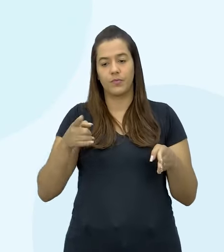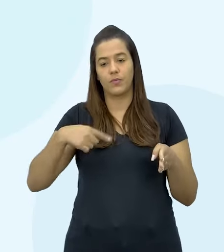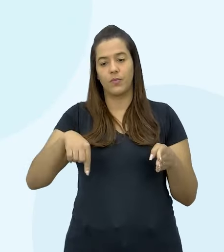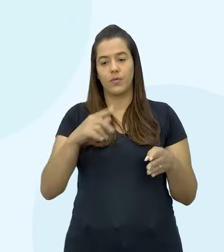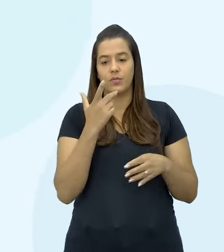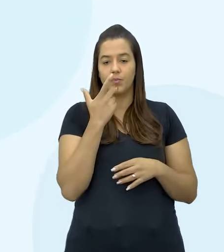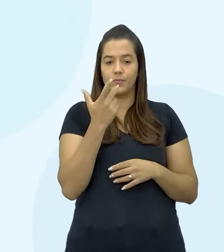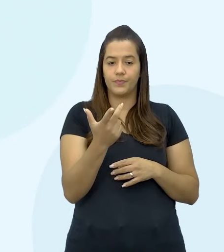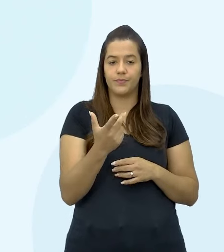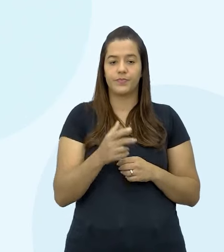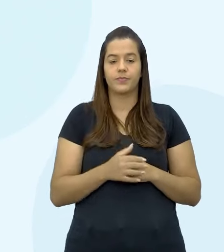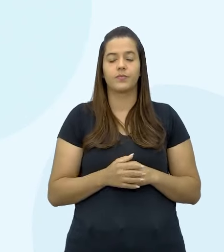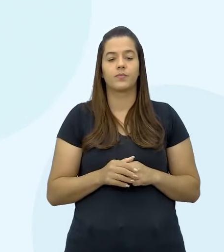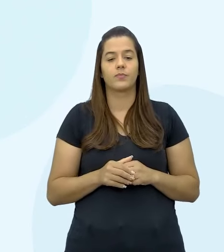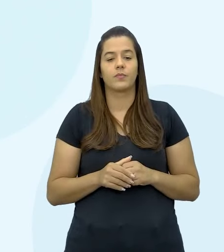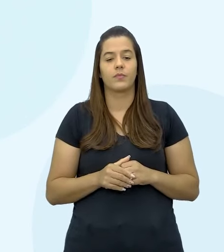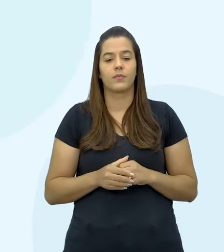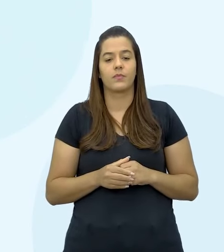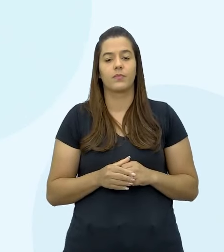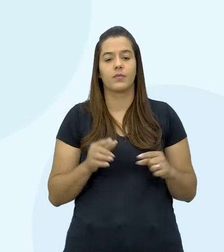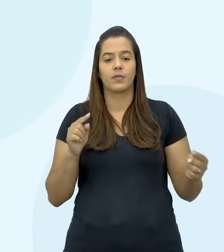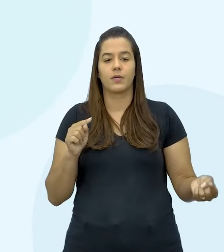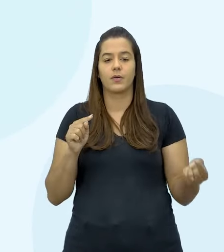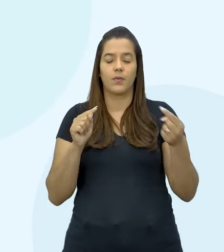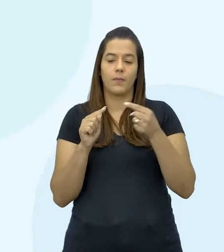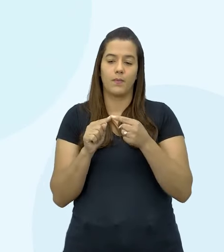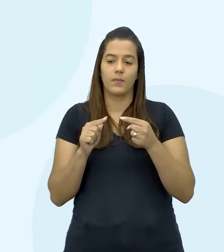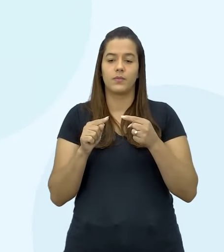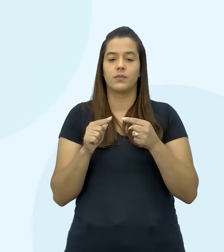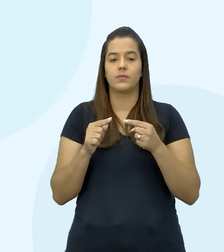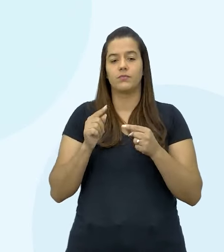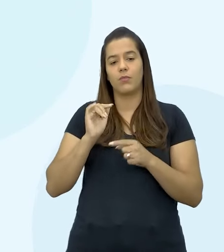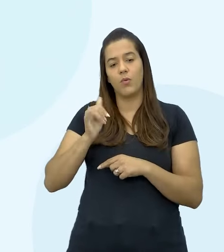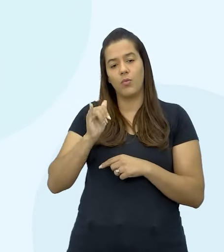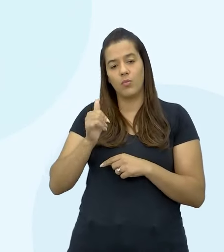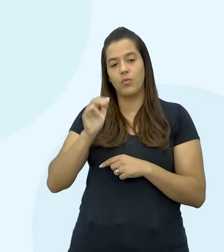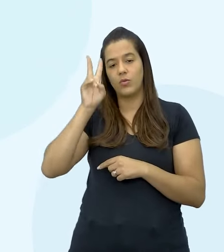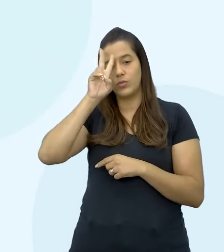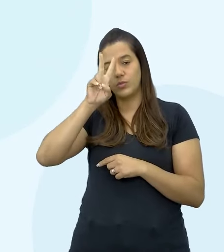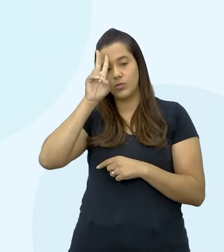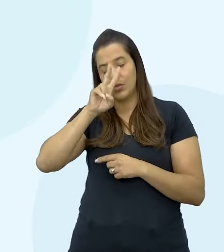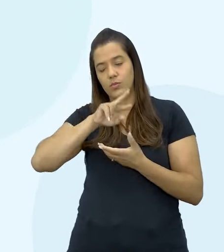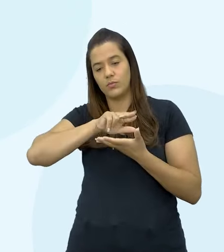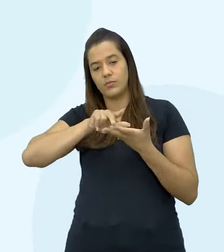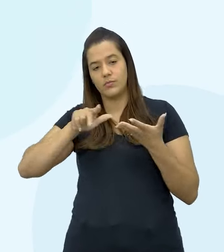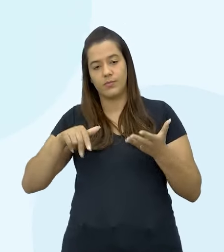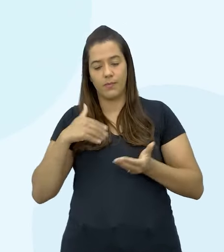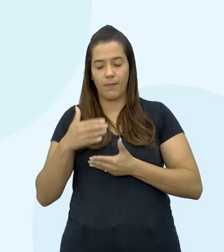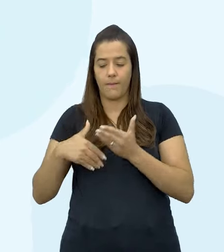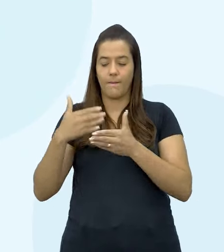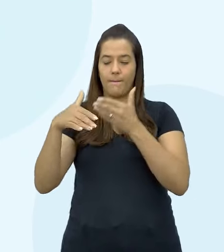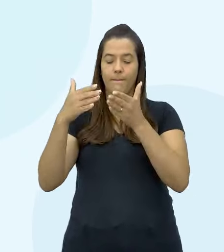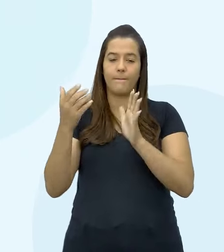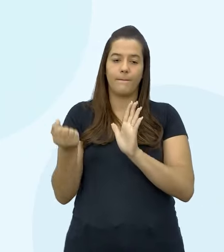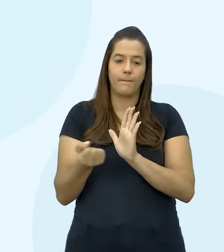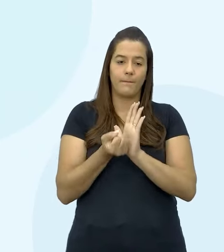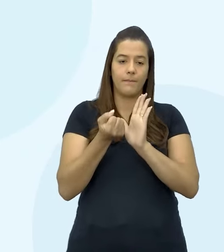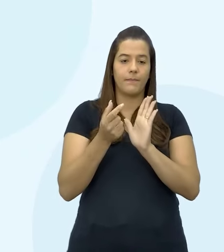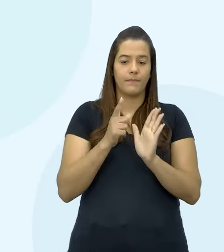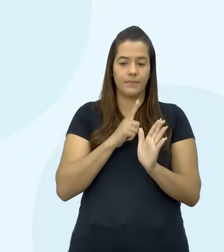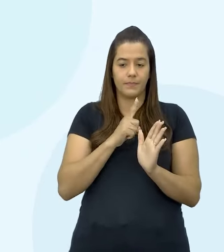né, em relação, né, às narrativas históricas, né, e sua produção material e